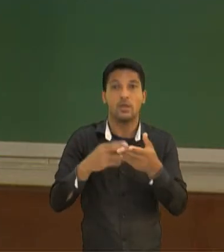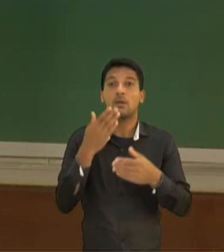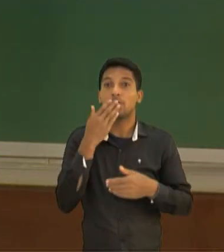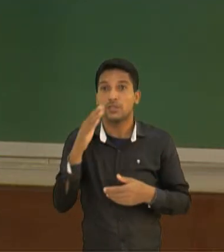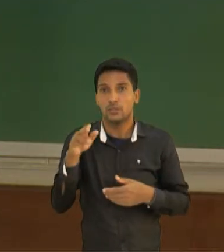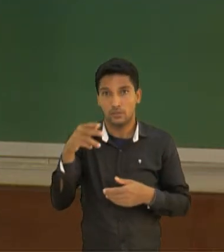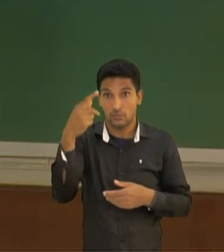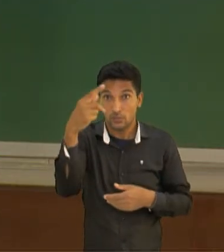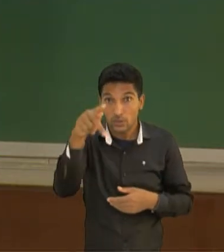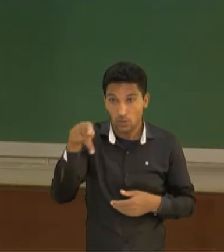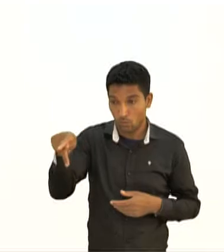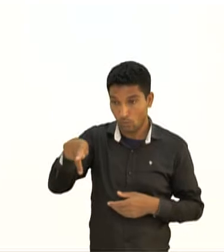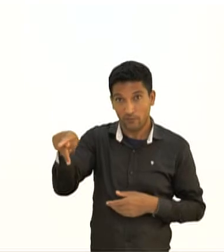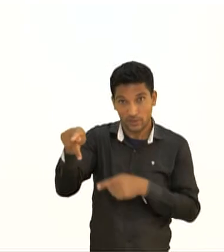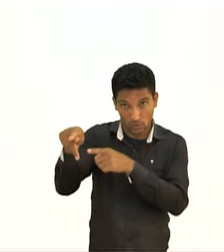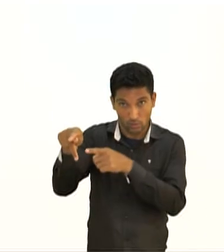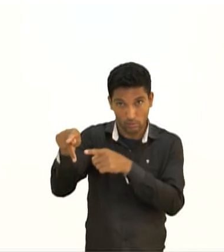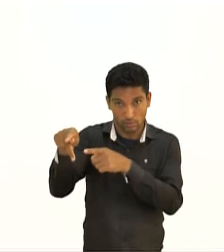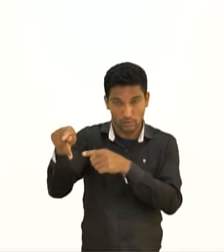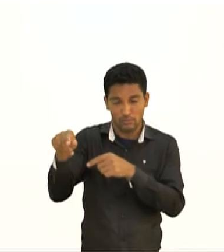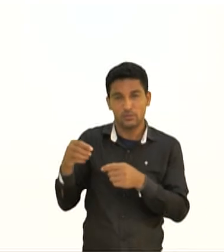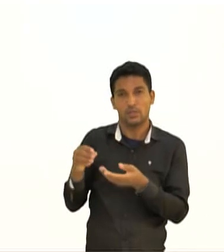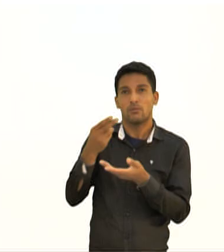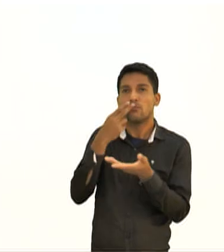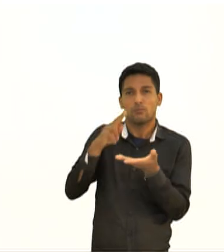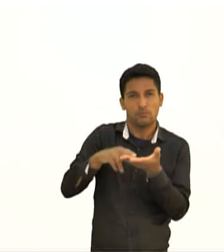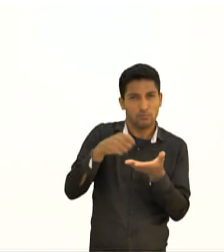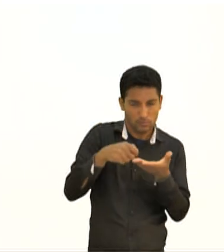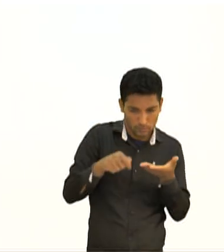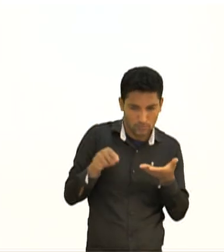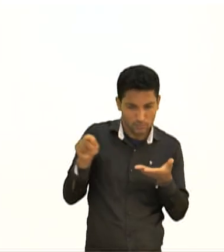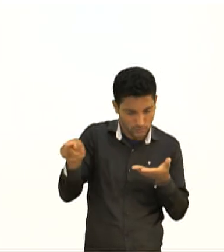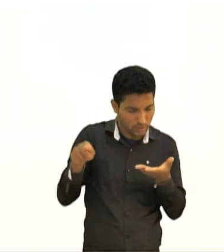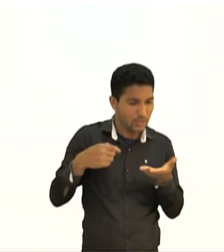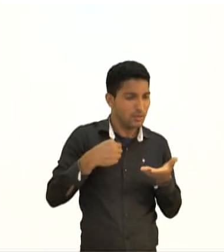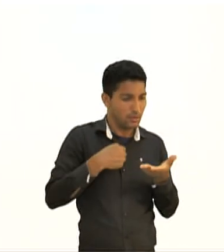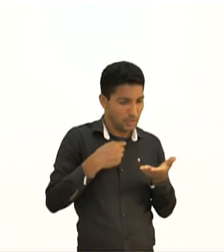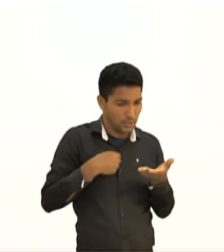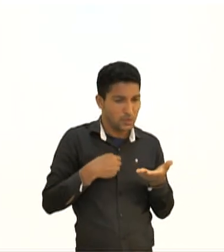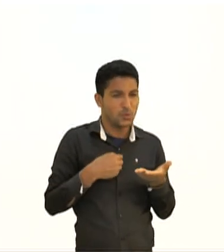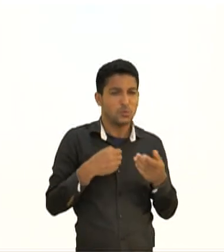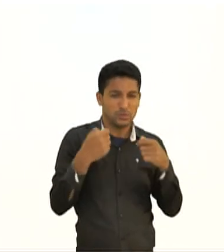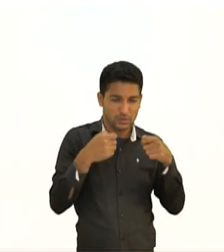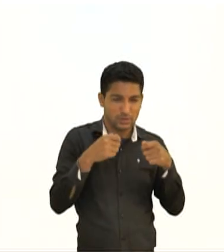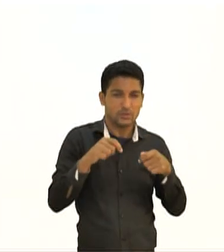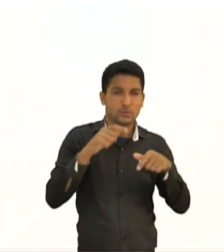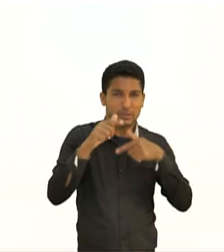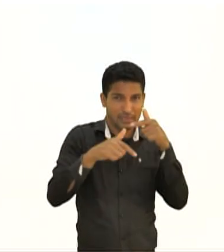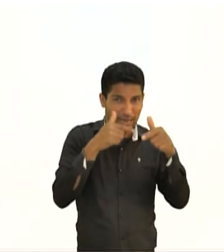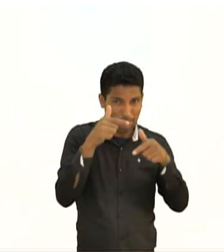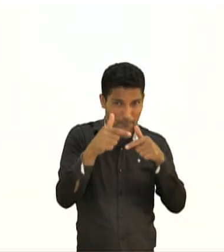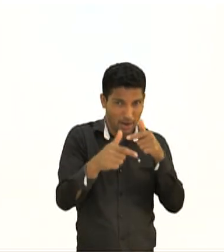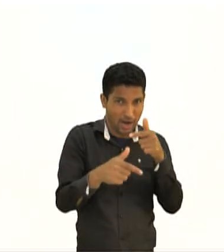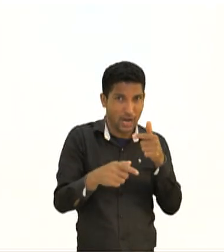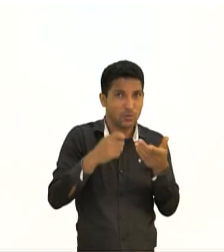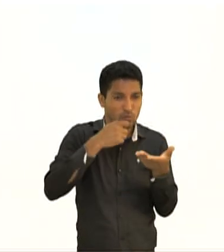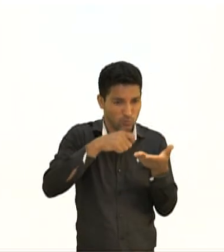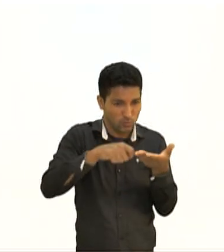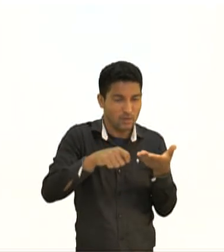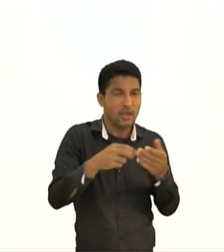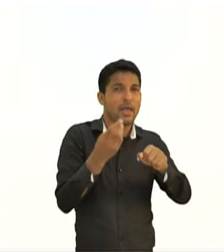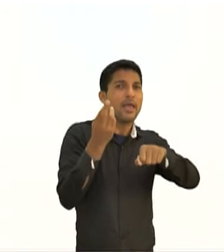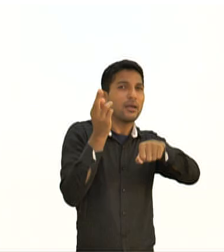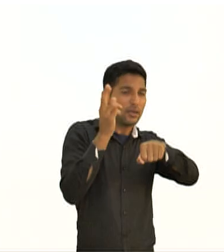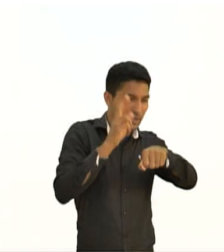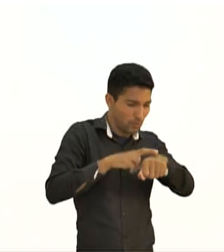de recuperação. Pense que você de repente está precisando aí de um trabalho de reposição de nota, de recuperação, e você precisa redigir essa carta. Então